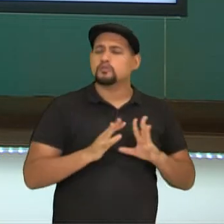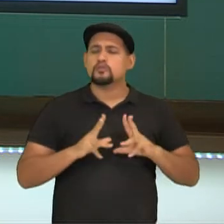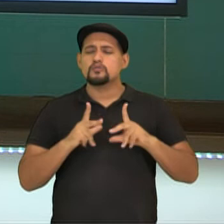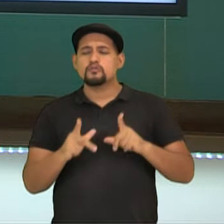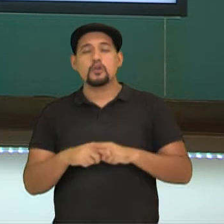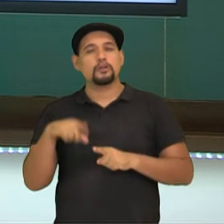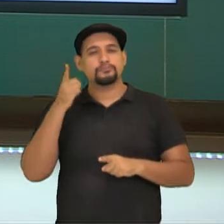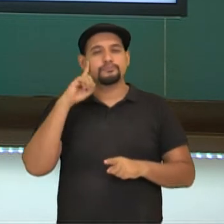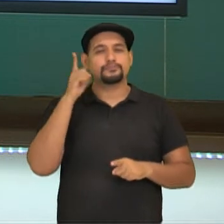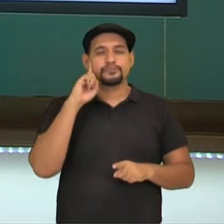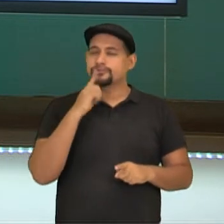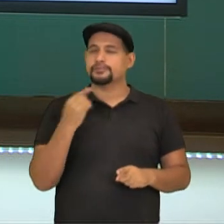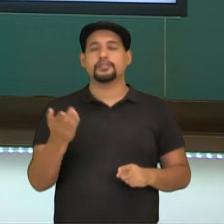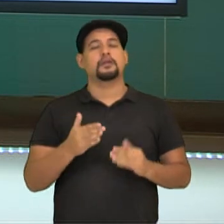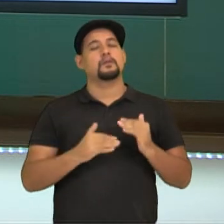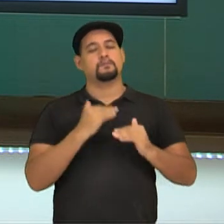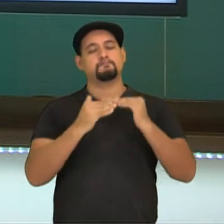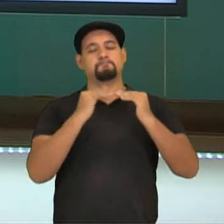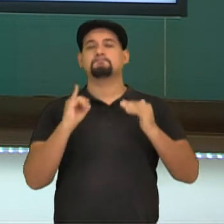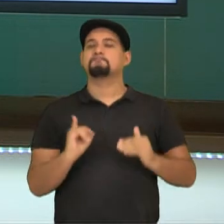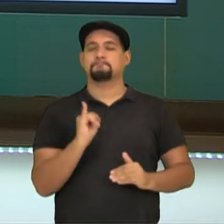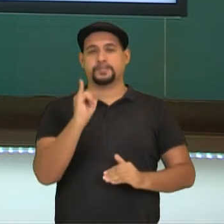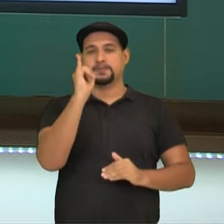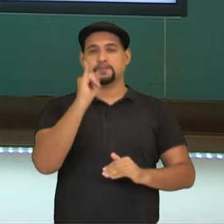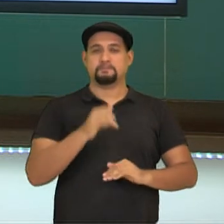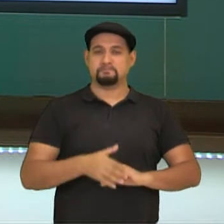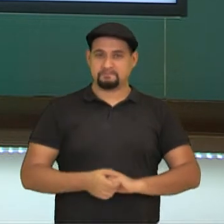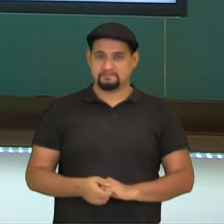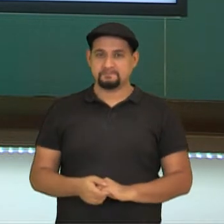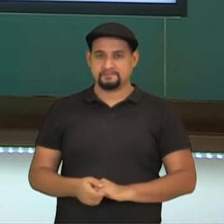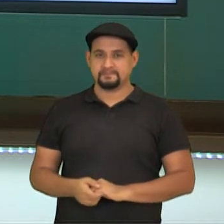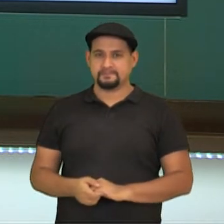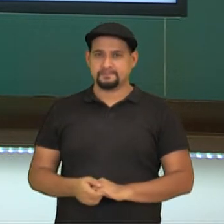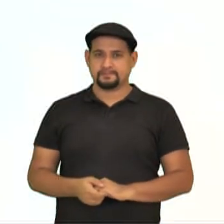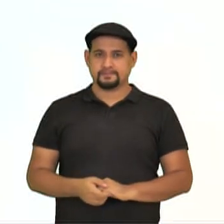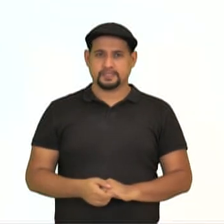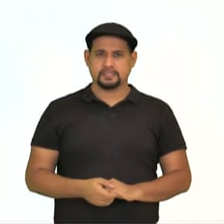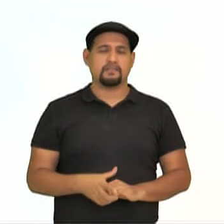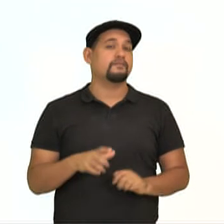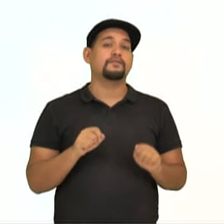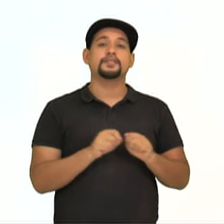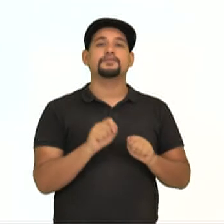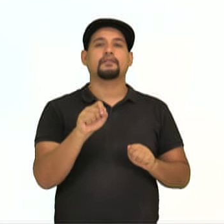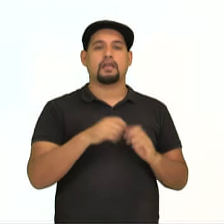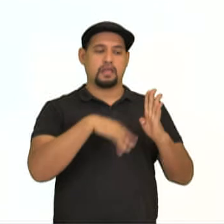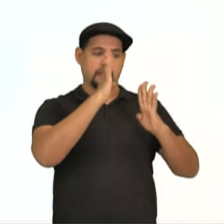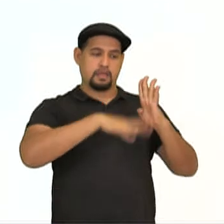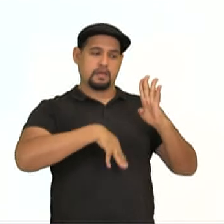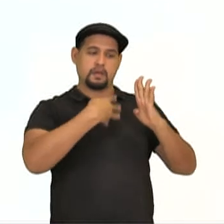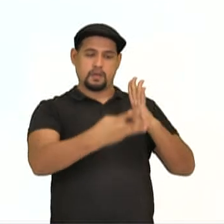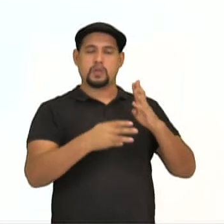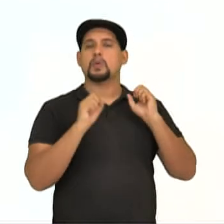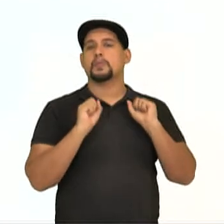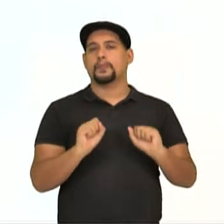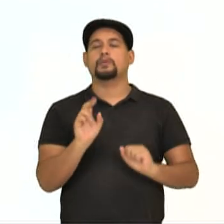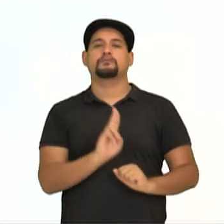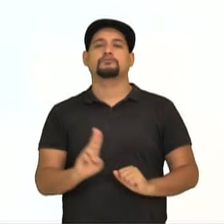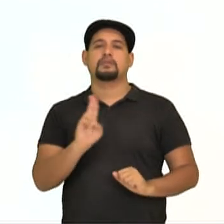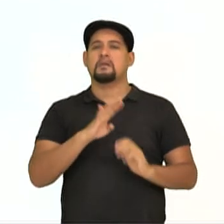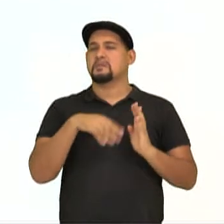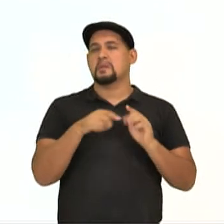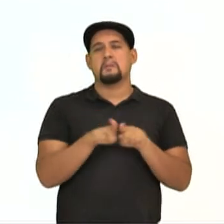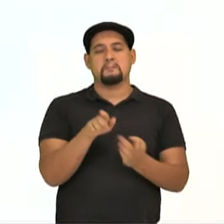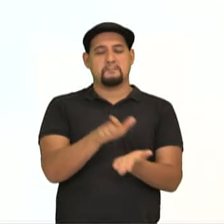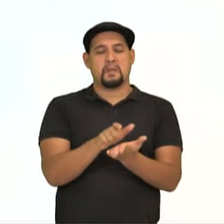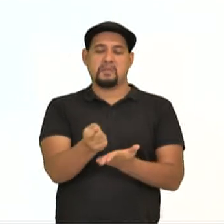o dia a dia da sua família, que é extremamente importante, gente. Então, vocês vão fazer uma planilha, pode fazer numa planilha, pode fazer no